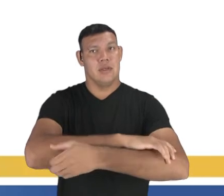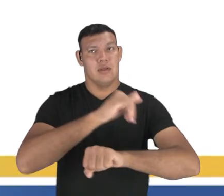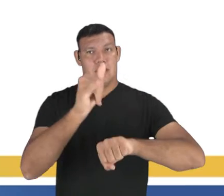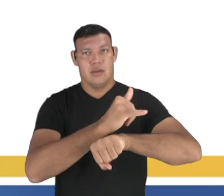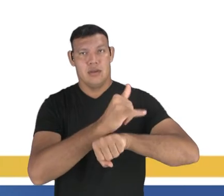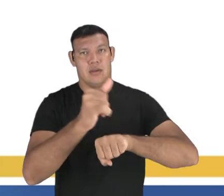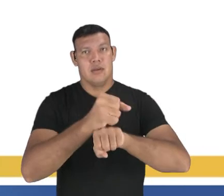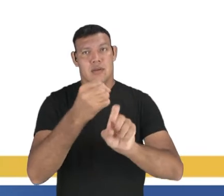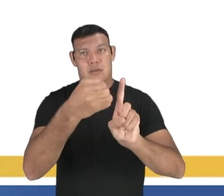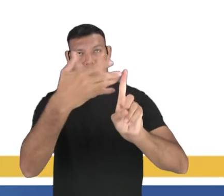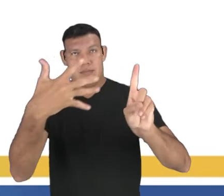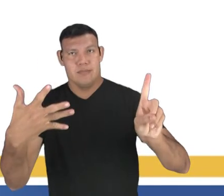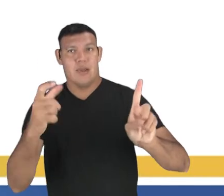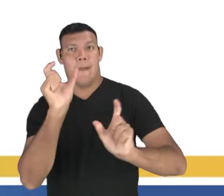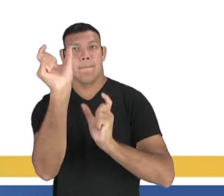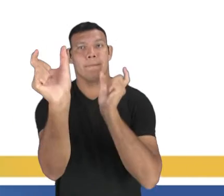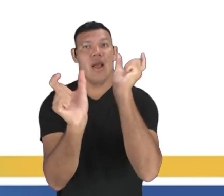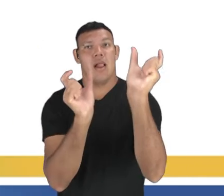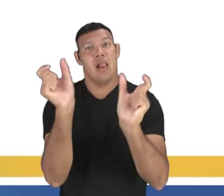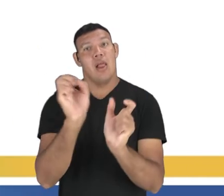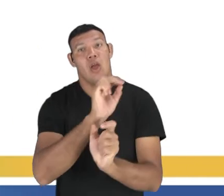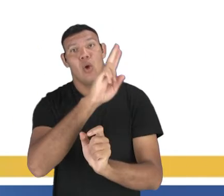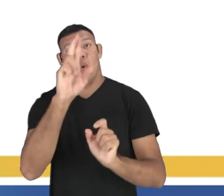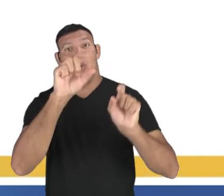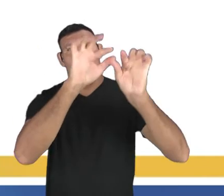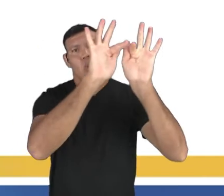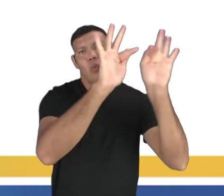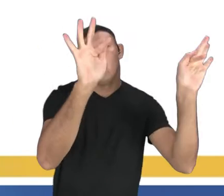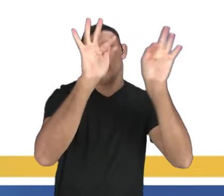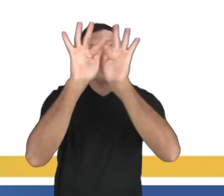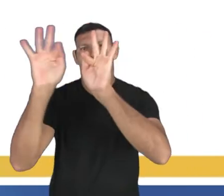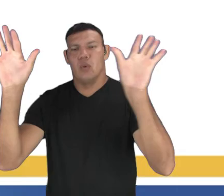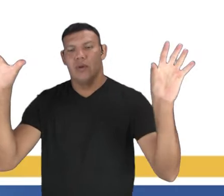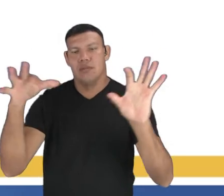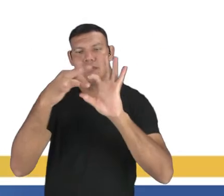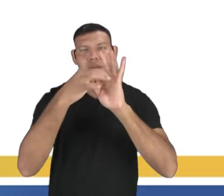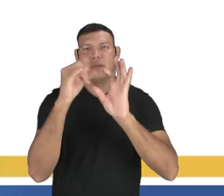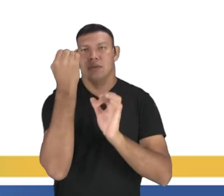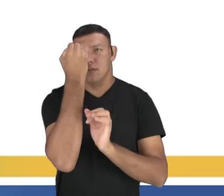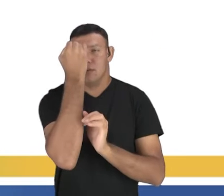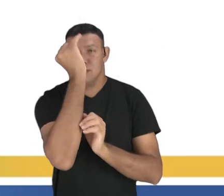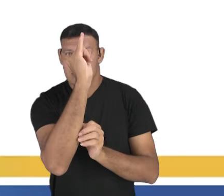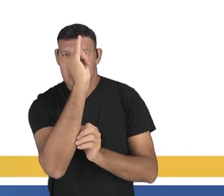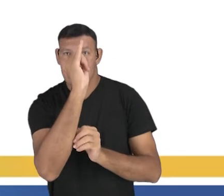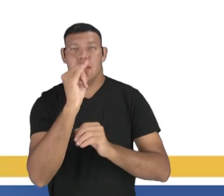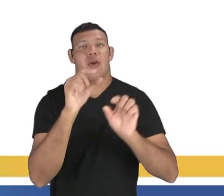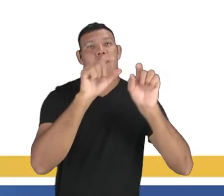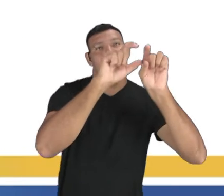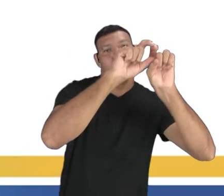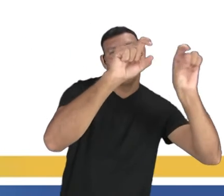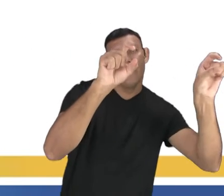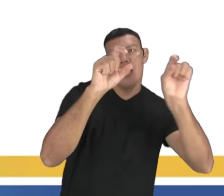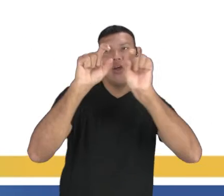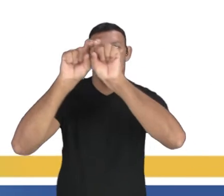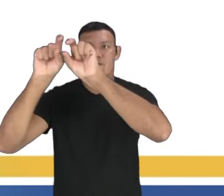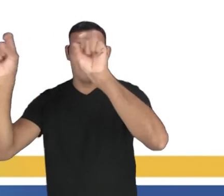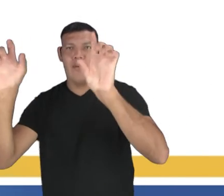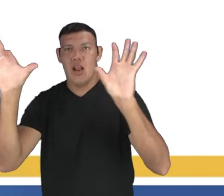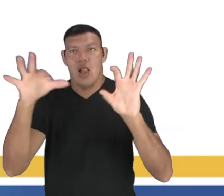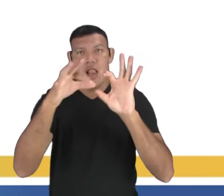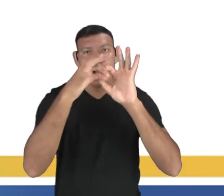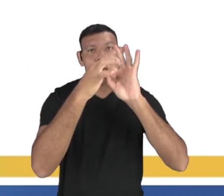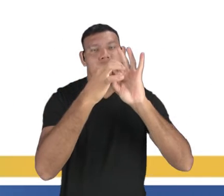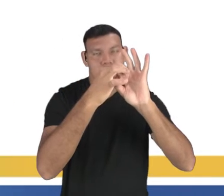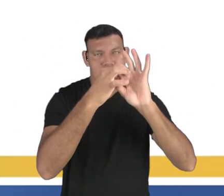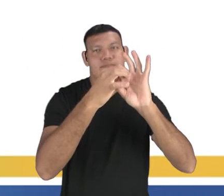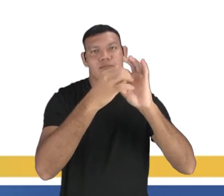são palavras ou expressões que unem ideias em frases e ou